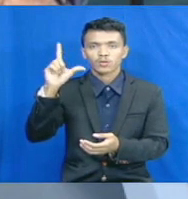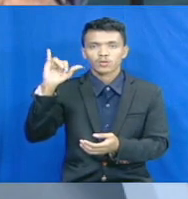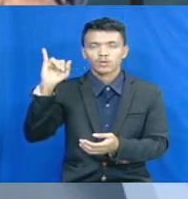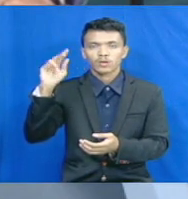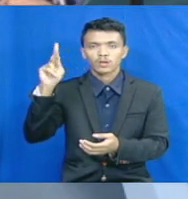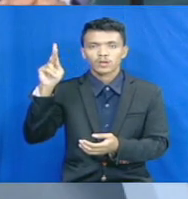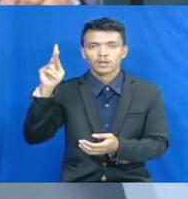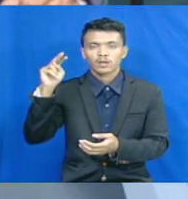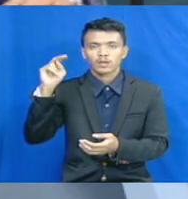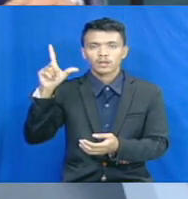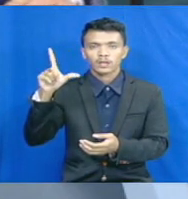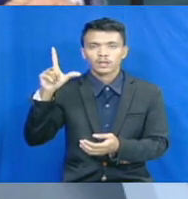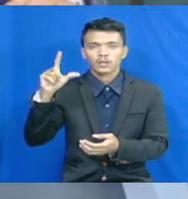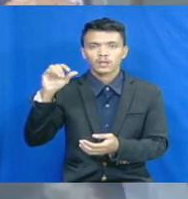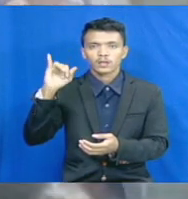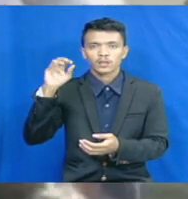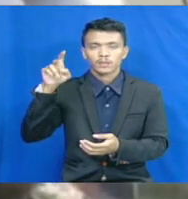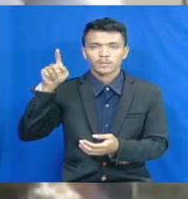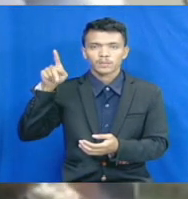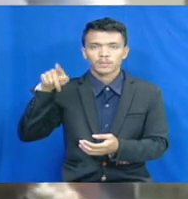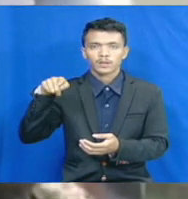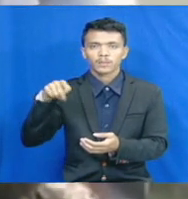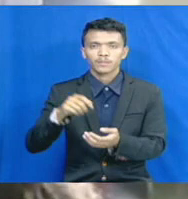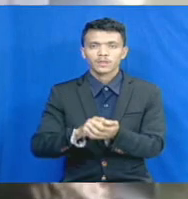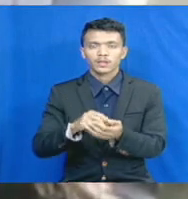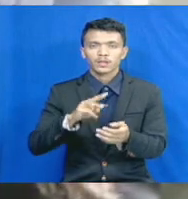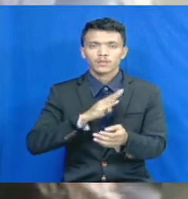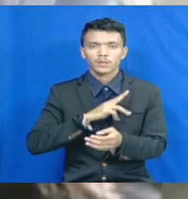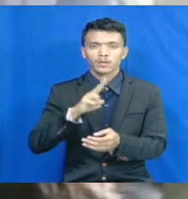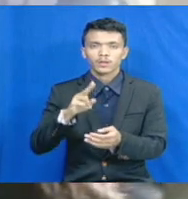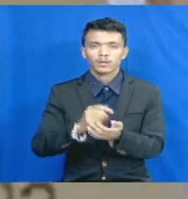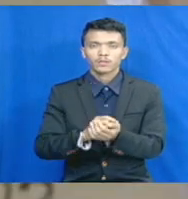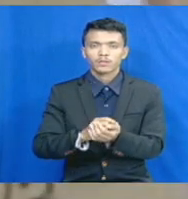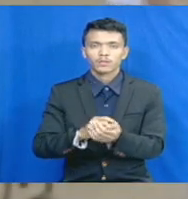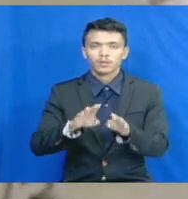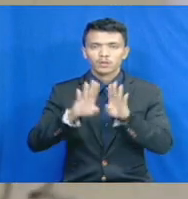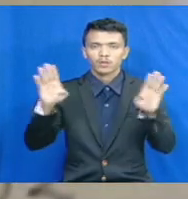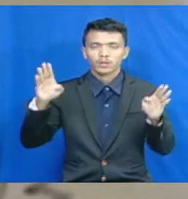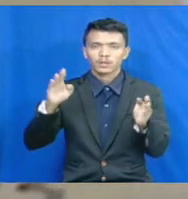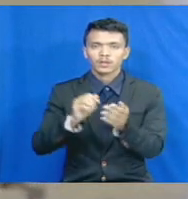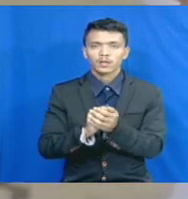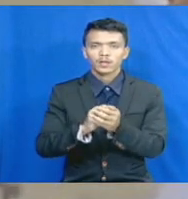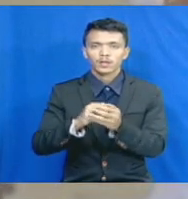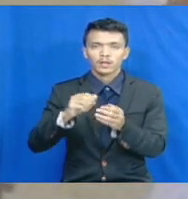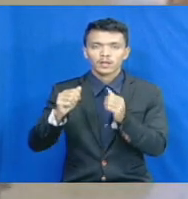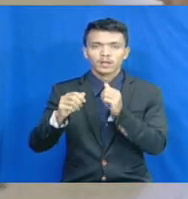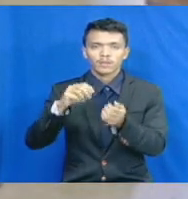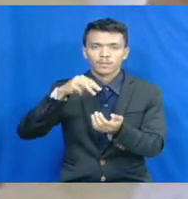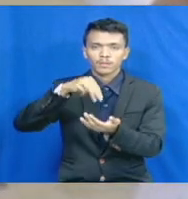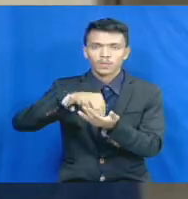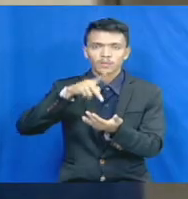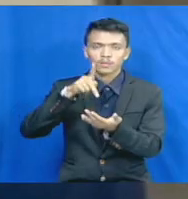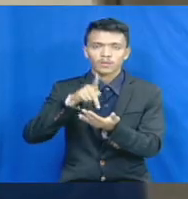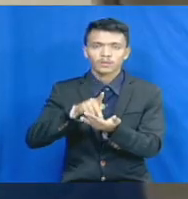ha Município Baucau. Rafael oficializa lança placa, Ministro Assunto Parlamentar no Comunicação